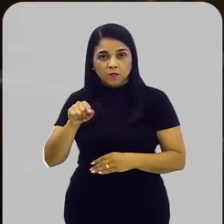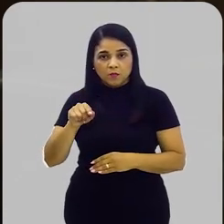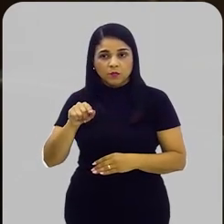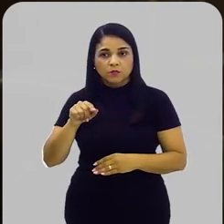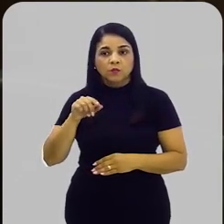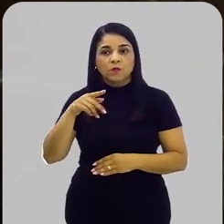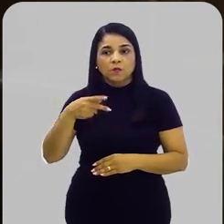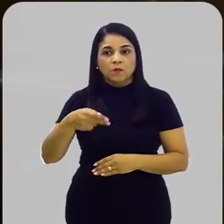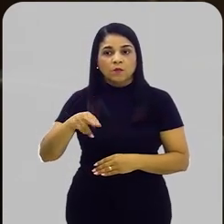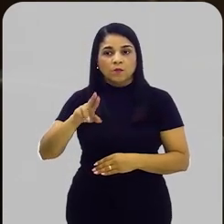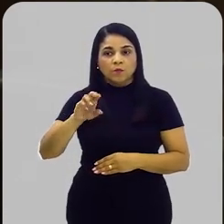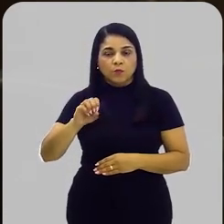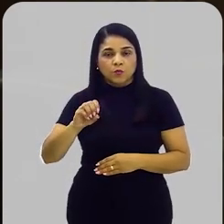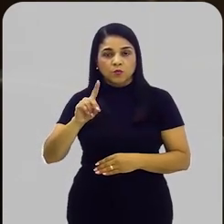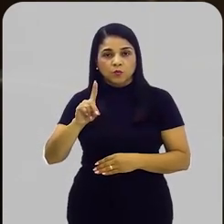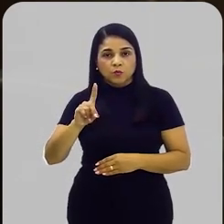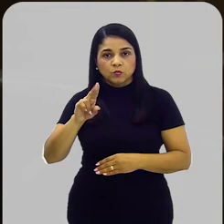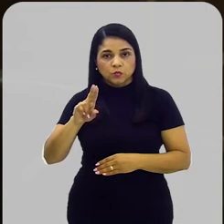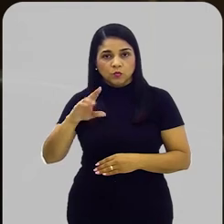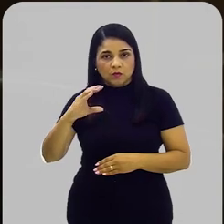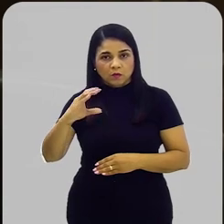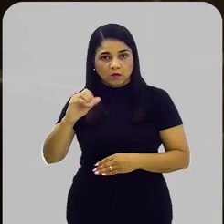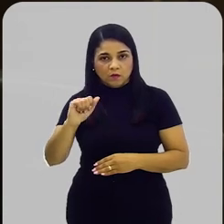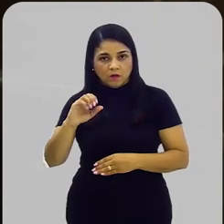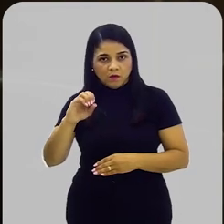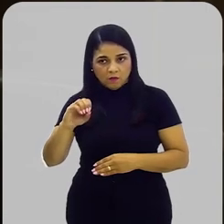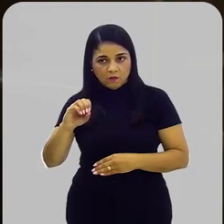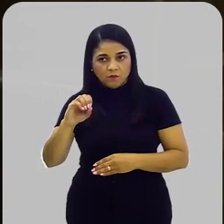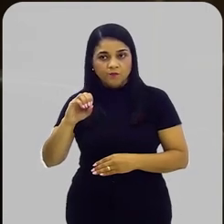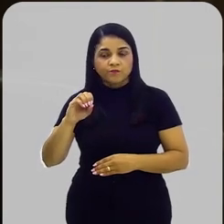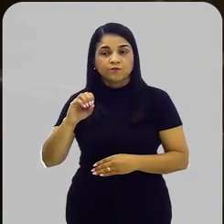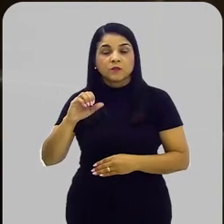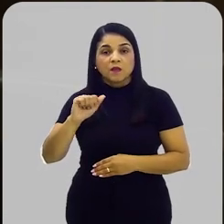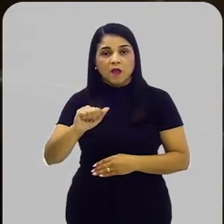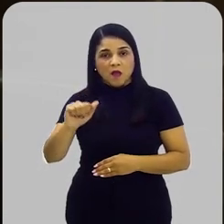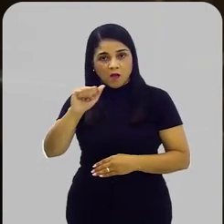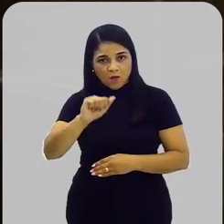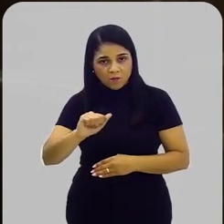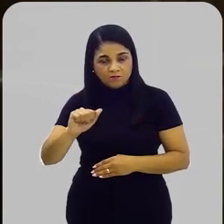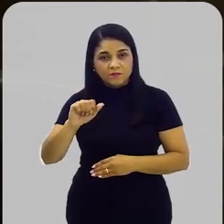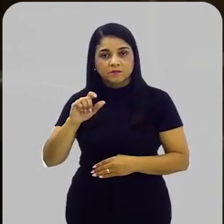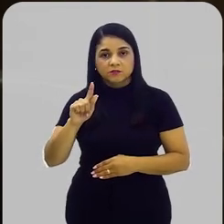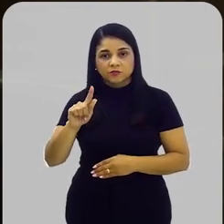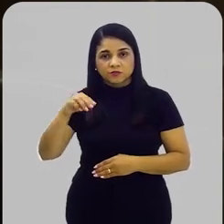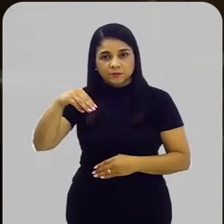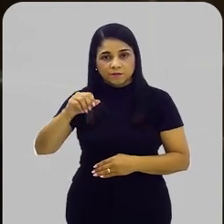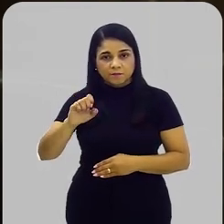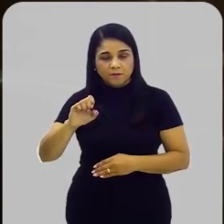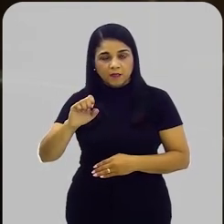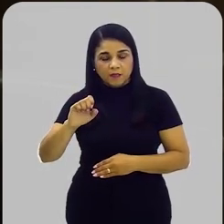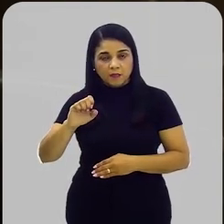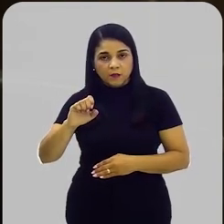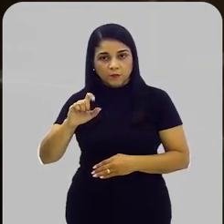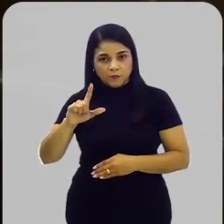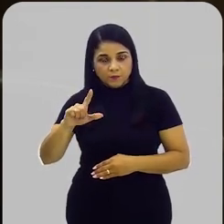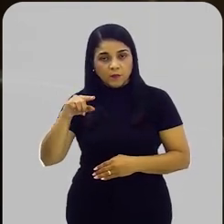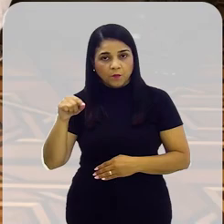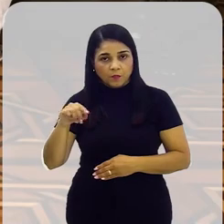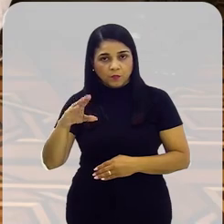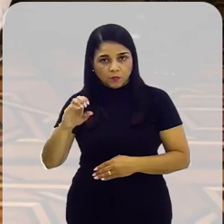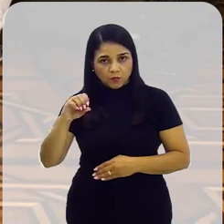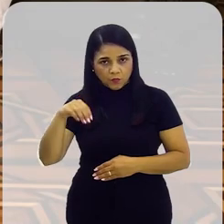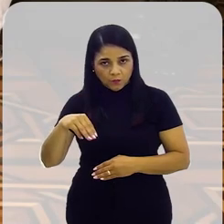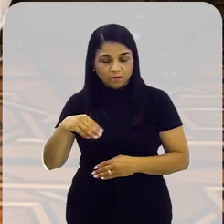N's, ponto, produção, mas é producão, sem o tio, né? E arroba gmail.com.